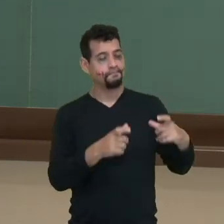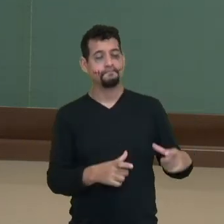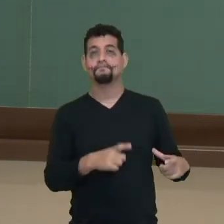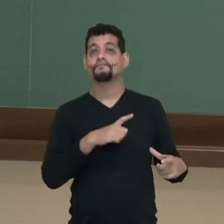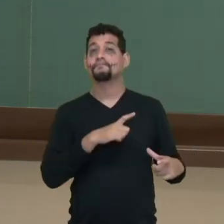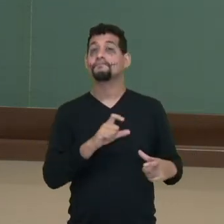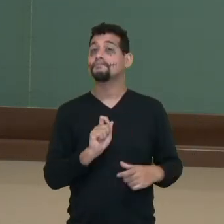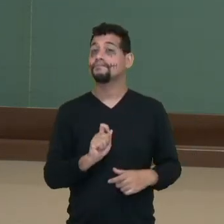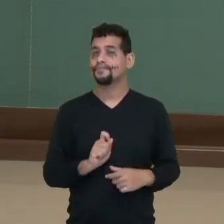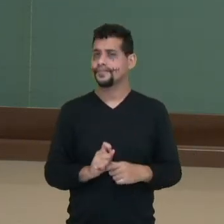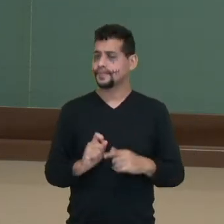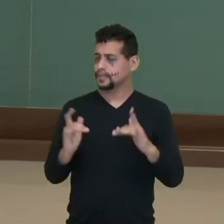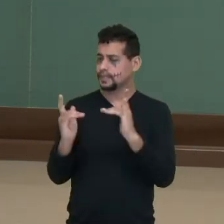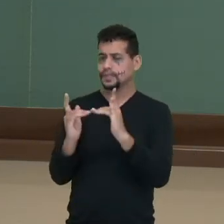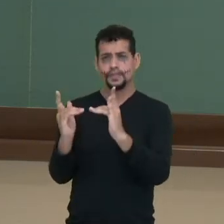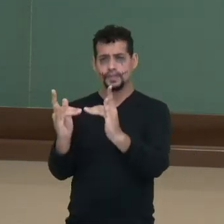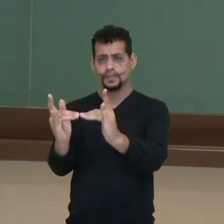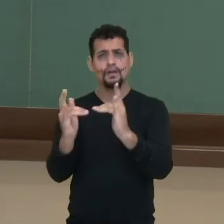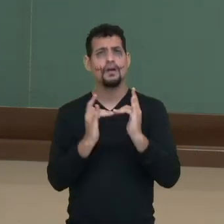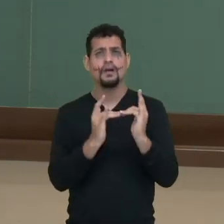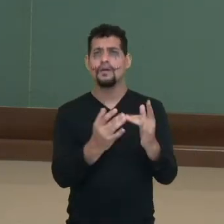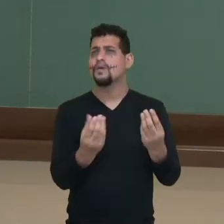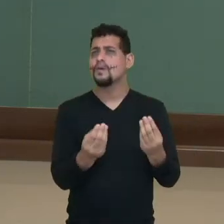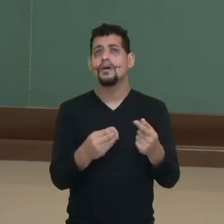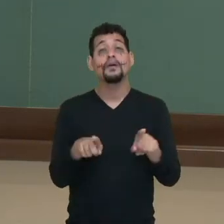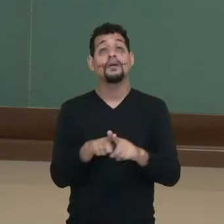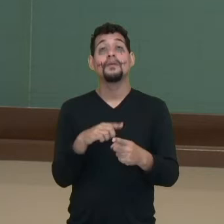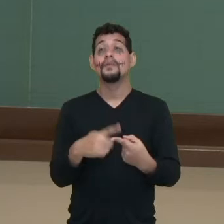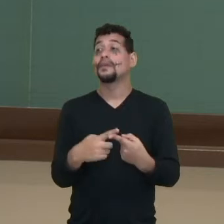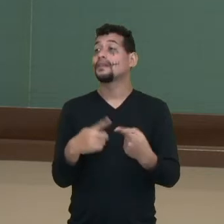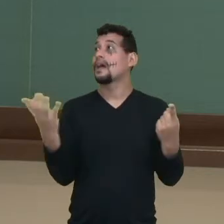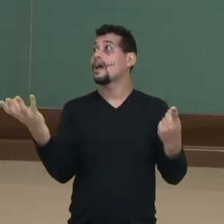estão os túmulos. É uma grande festa, porque eles estão